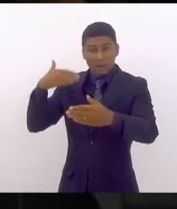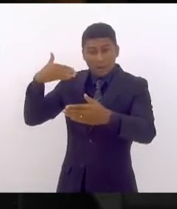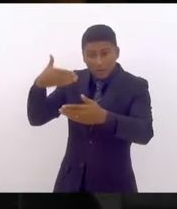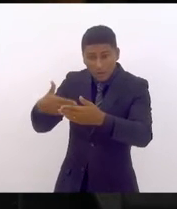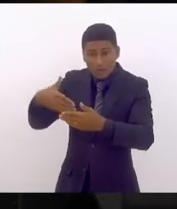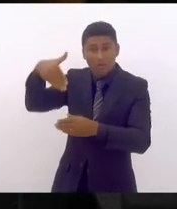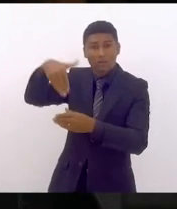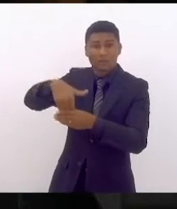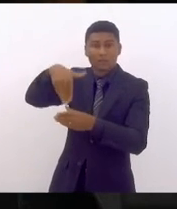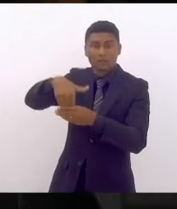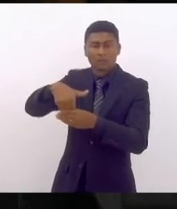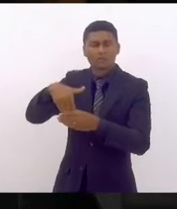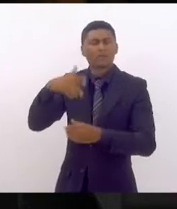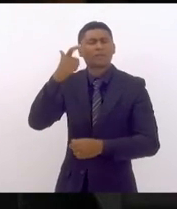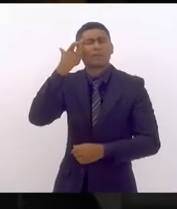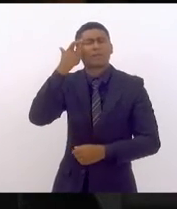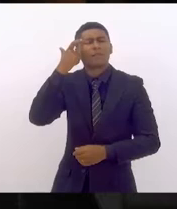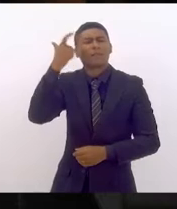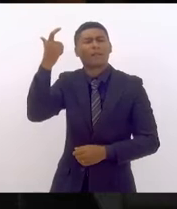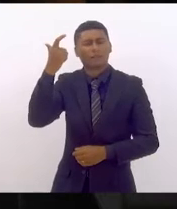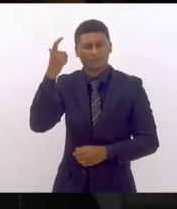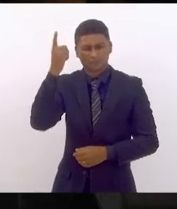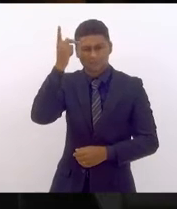Presidente o eleitor